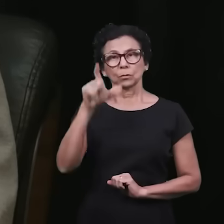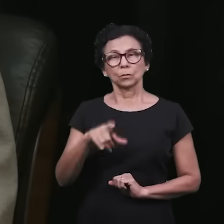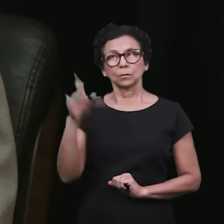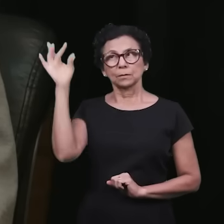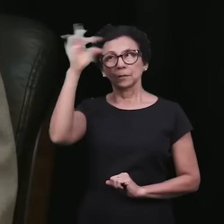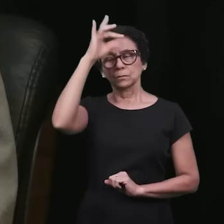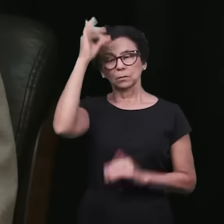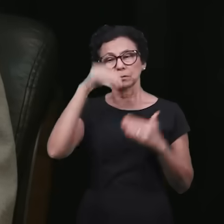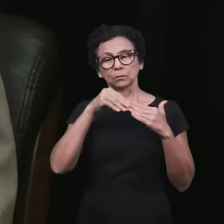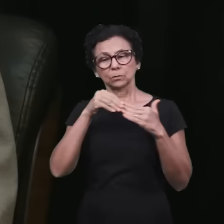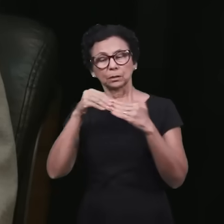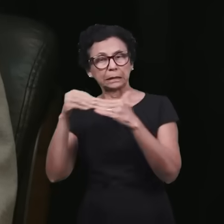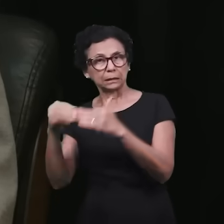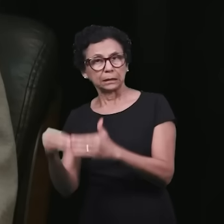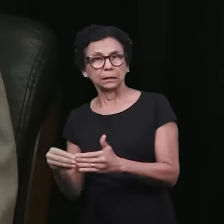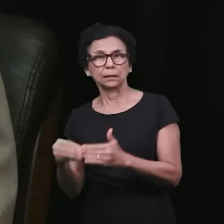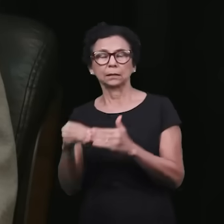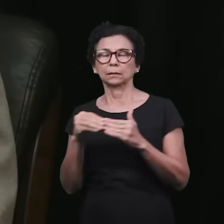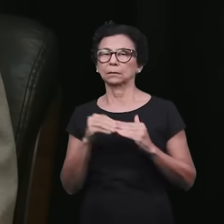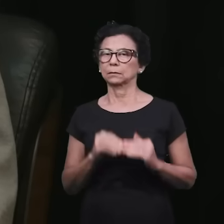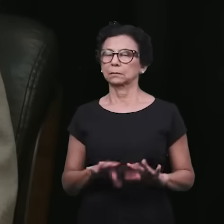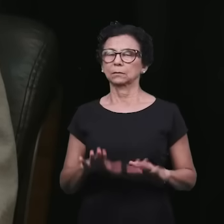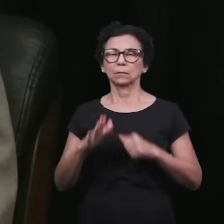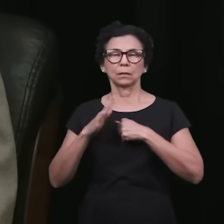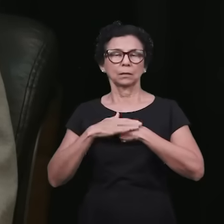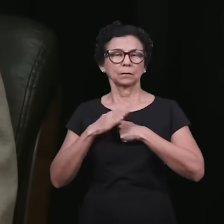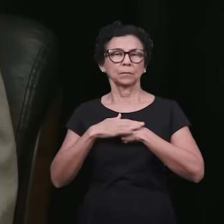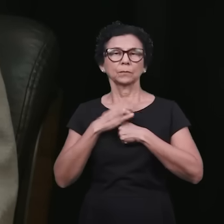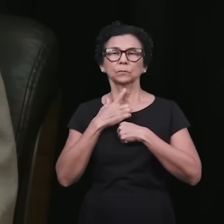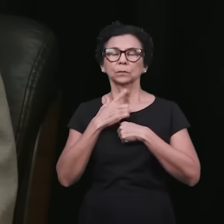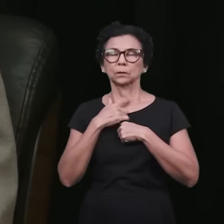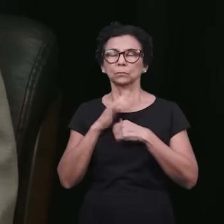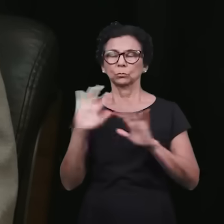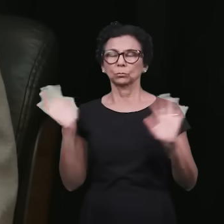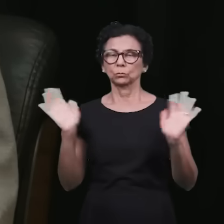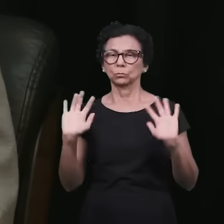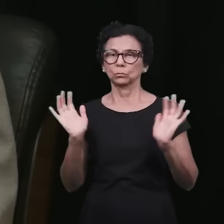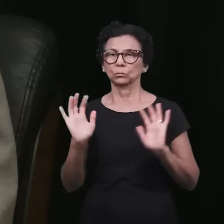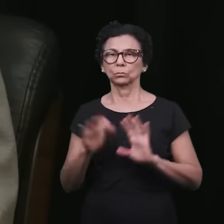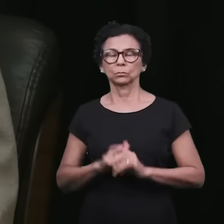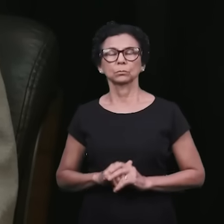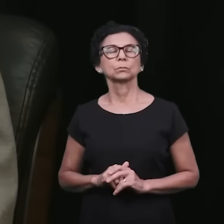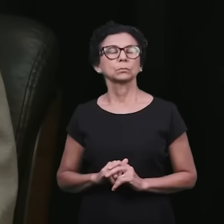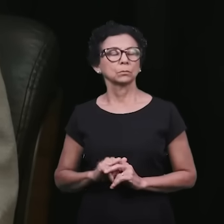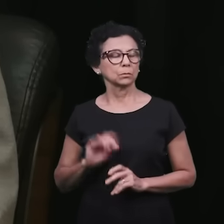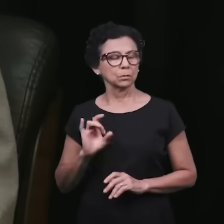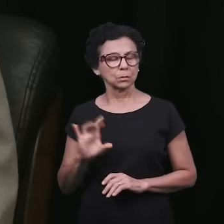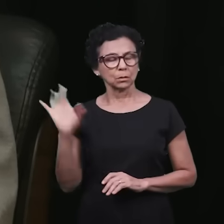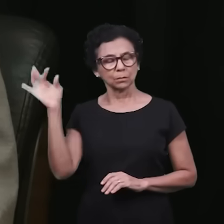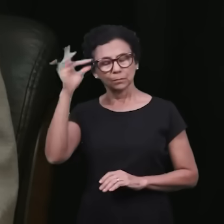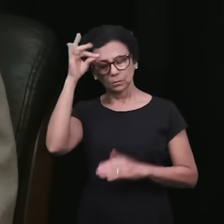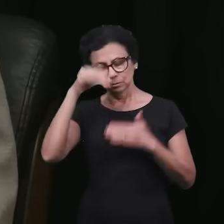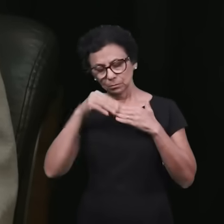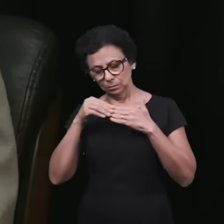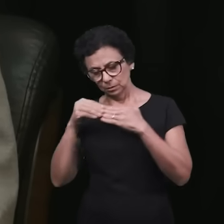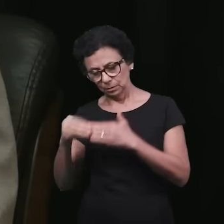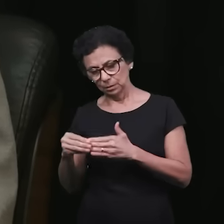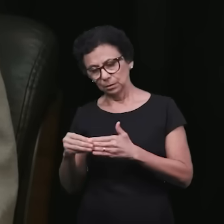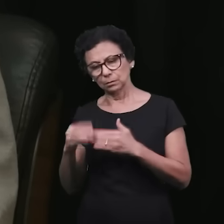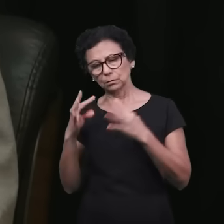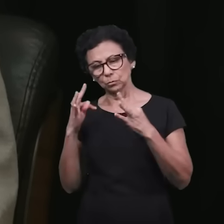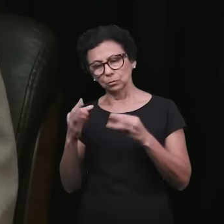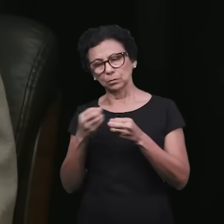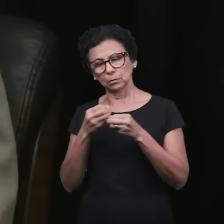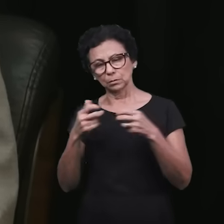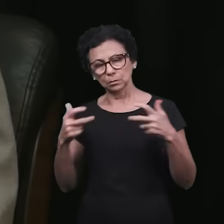é pela vontade dele, pela razão dele, mas somente pela direção do Espírito Santo. É isso que o senhor fala, é